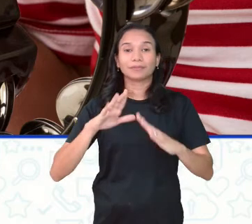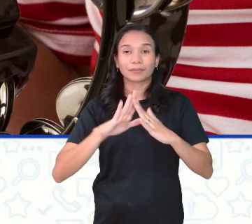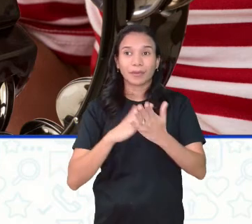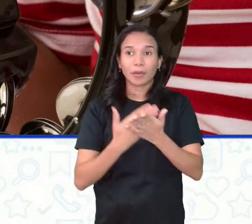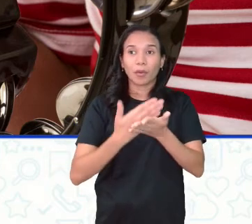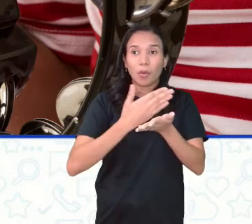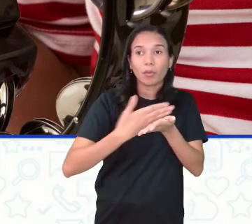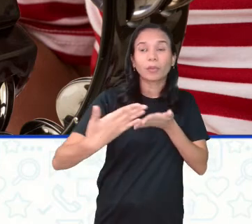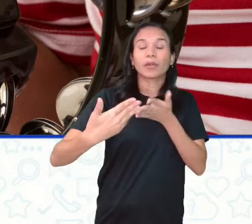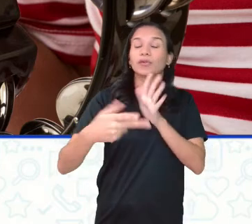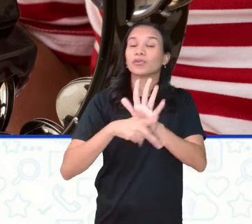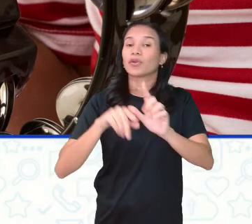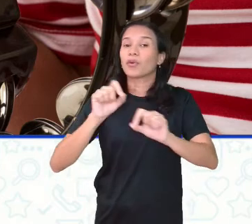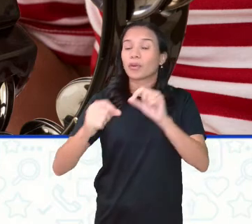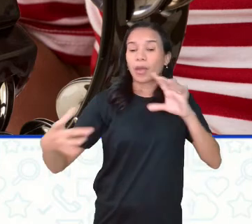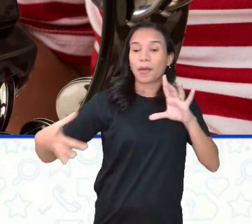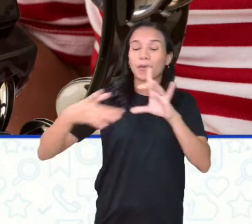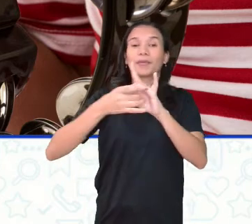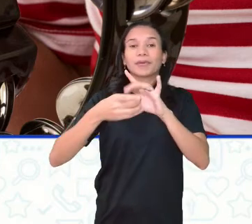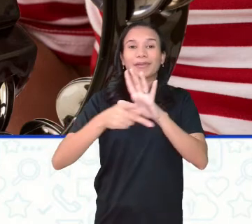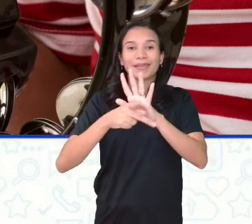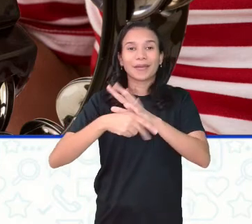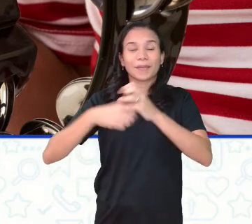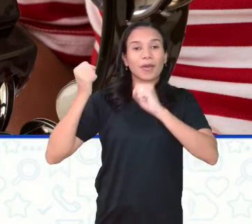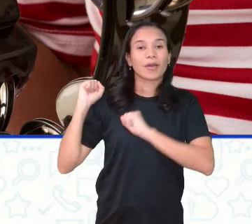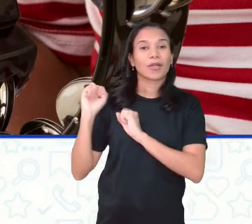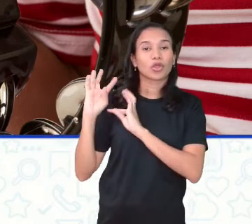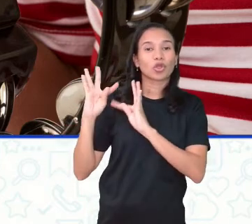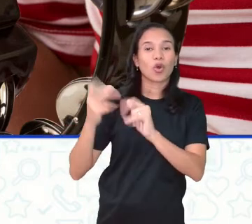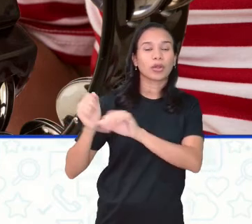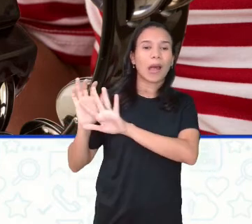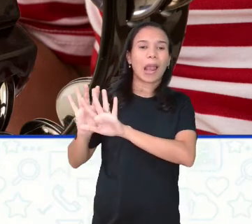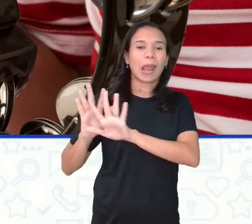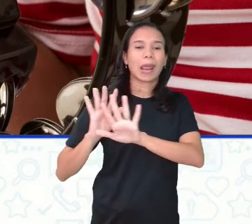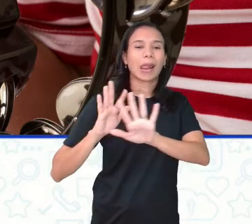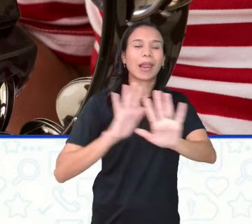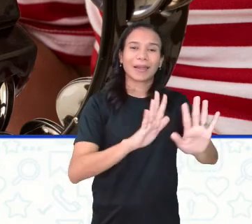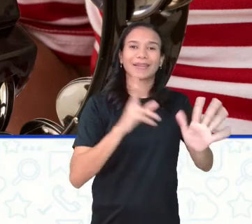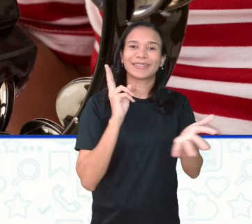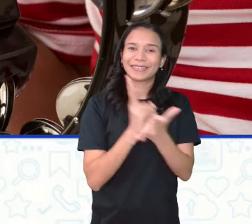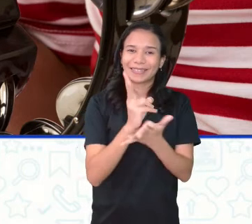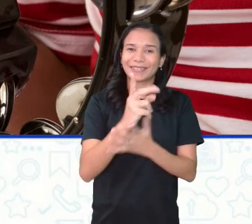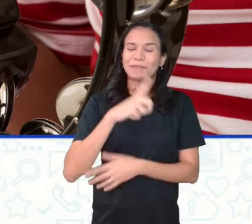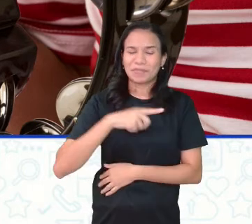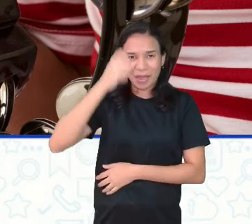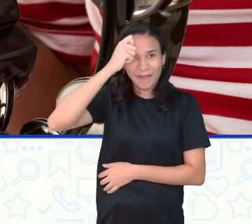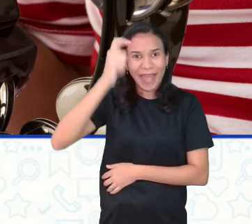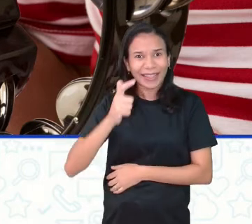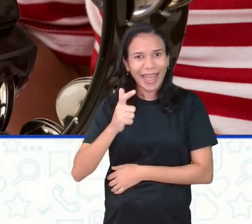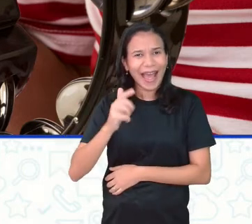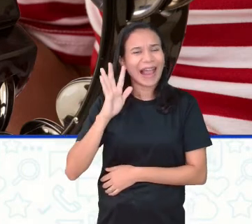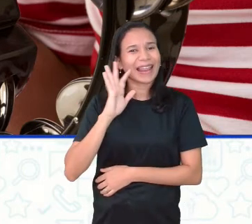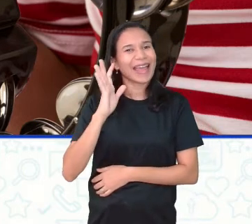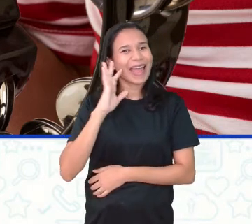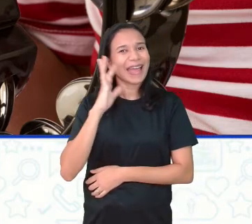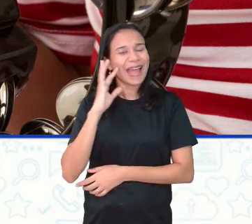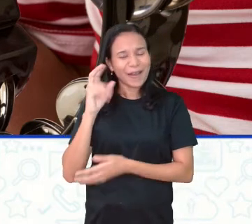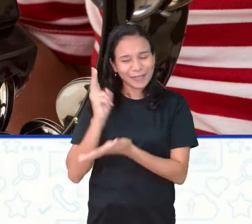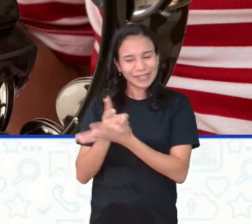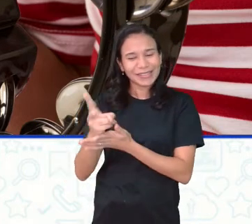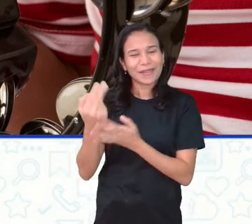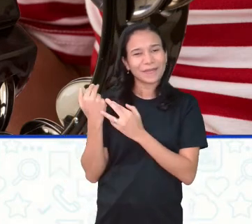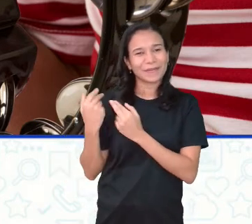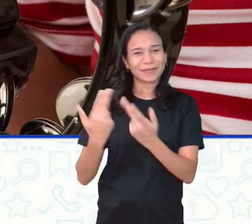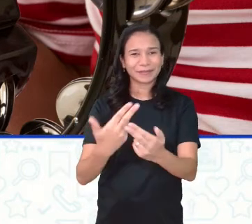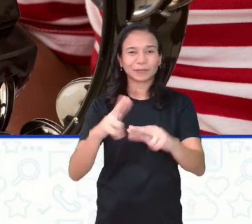a partir de então, passou a fazer parte do desfile de todas as agremiações. Era uma ideia genial, então por que não replicar, não é?